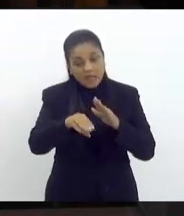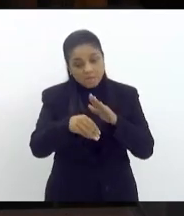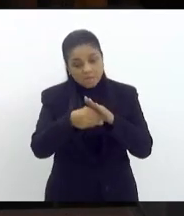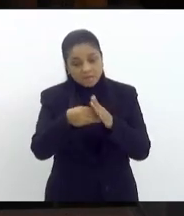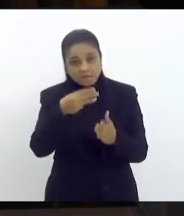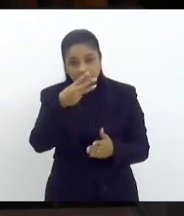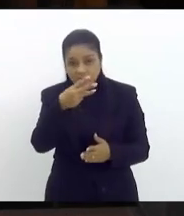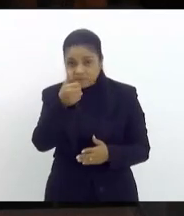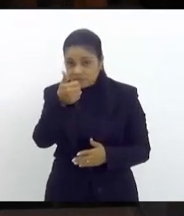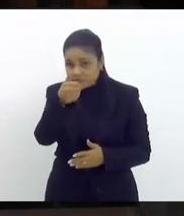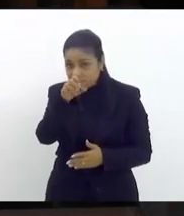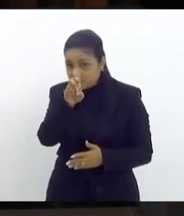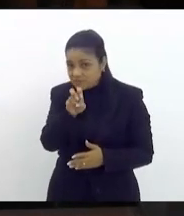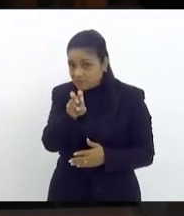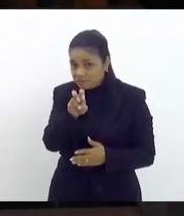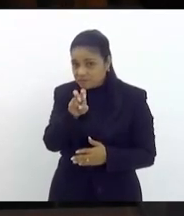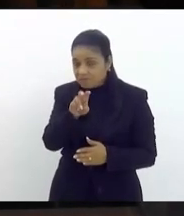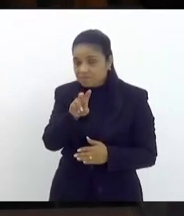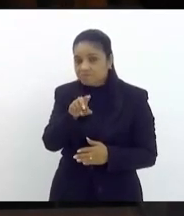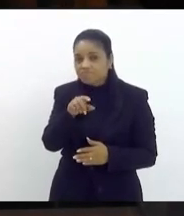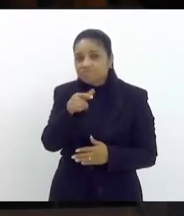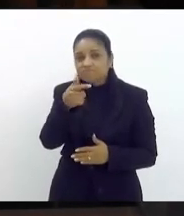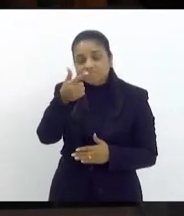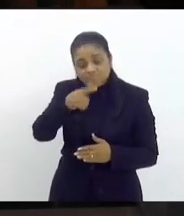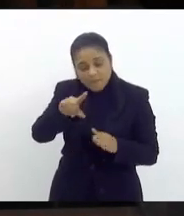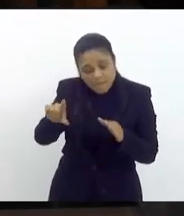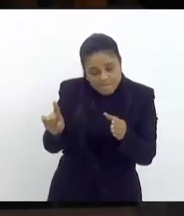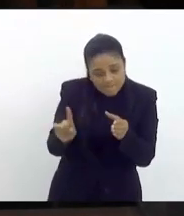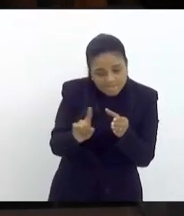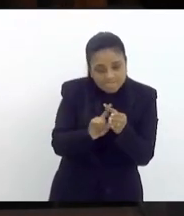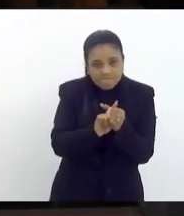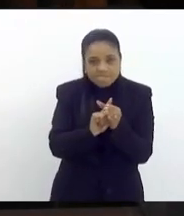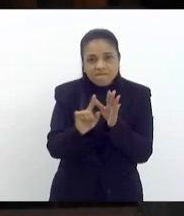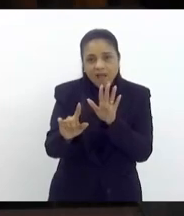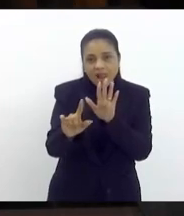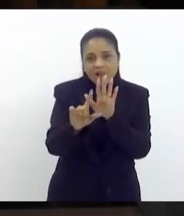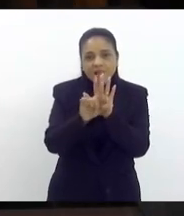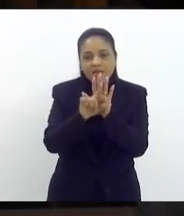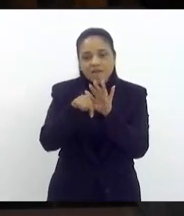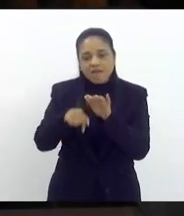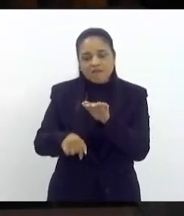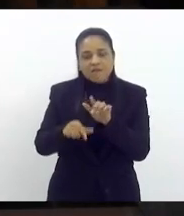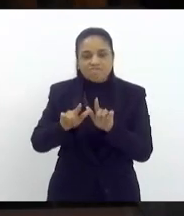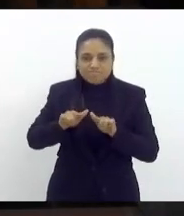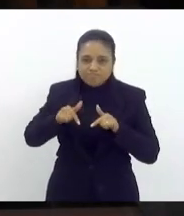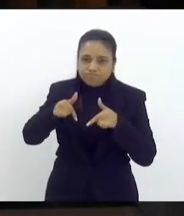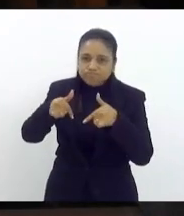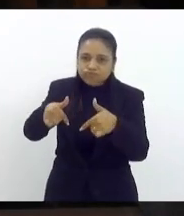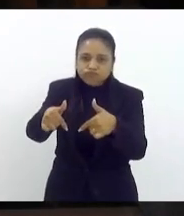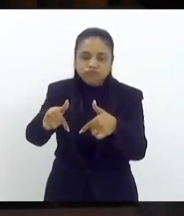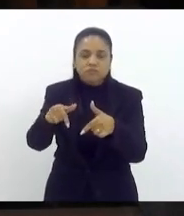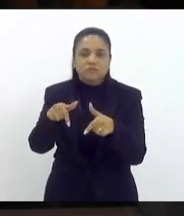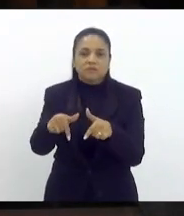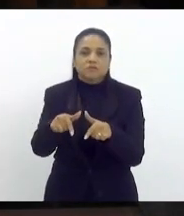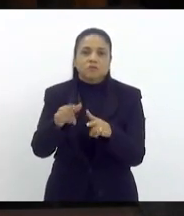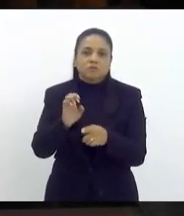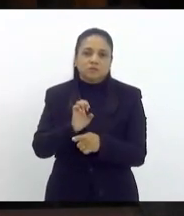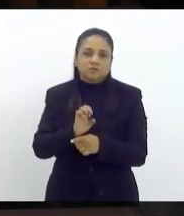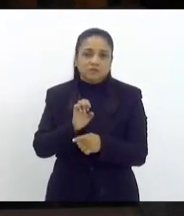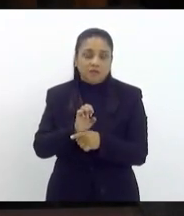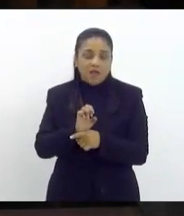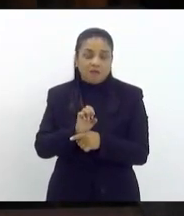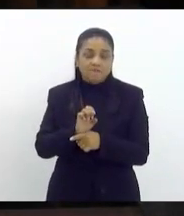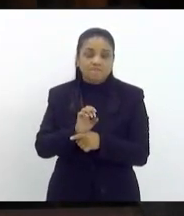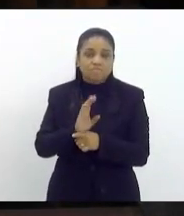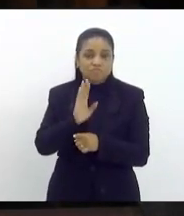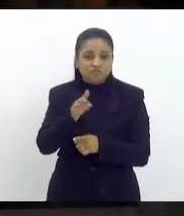ela reitera o que está numa legislação em vigor no nosso estado que o governador está desrespeitando que 2,5